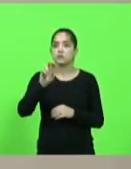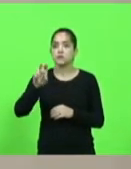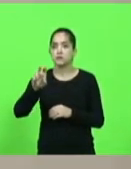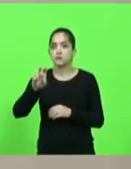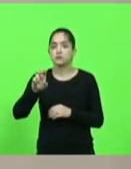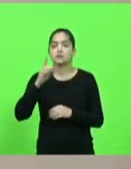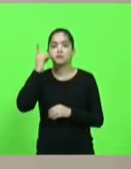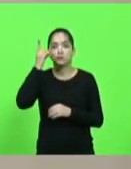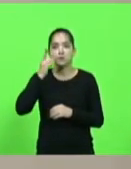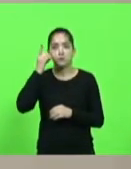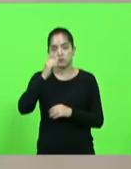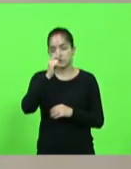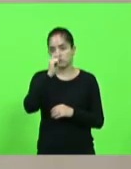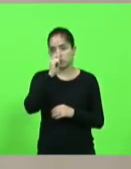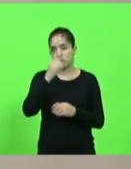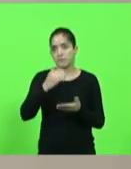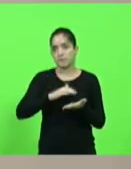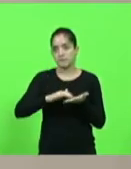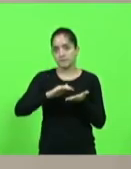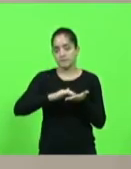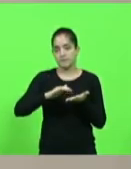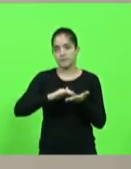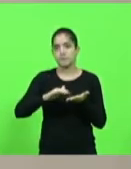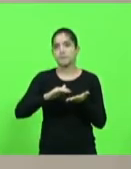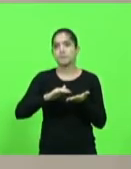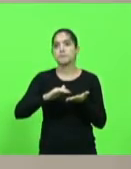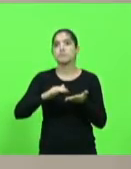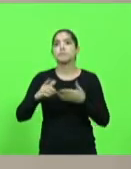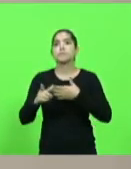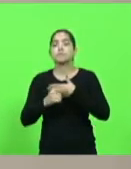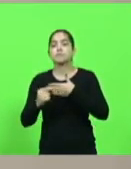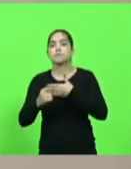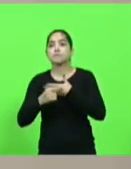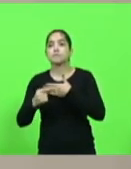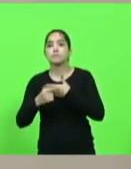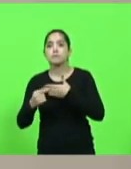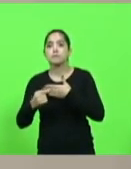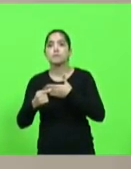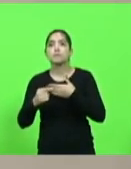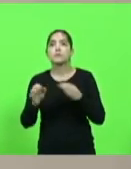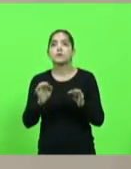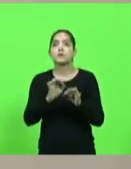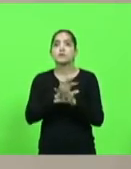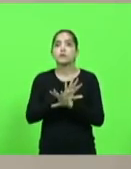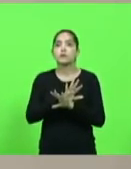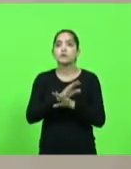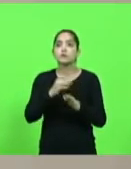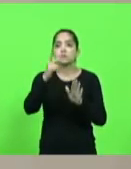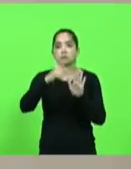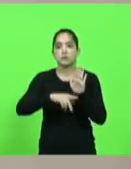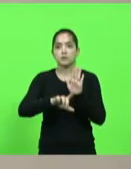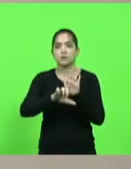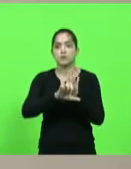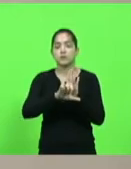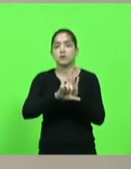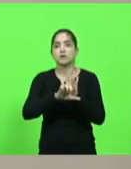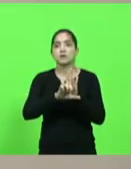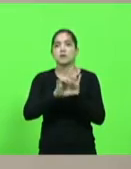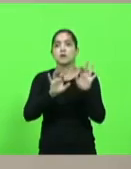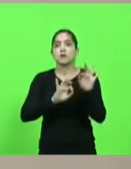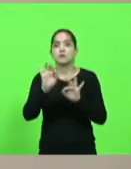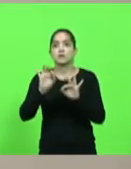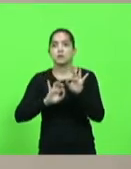deputado João Amin, solicitando ao secretário de Estado da Casa Civil, informações acerca da finalização do anteprojeto de lei para regular o processo